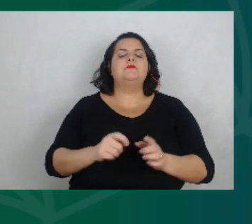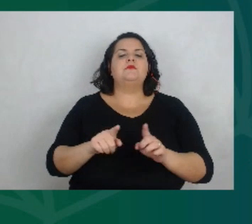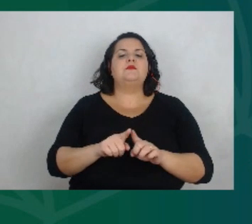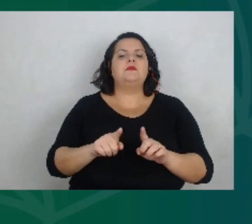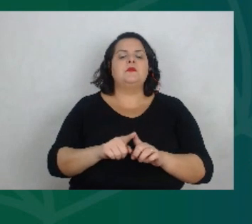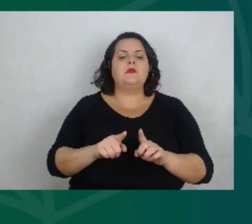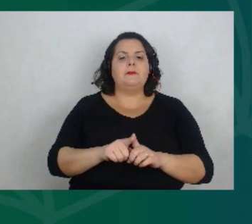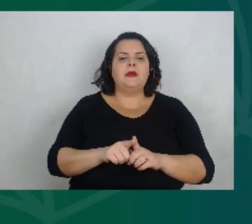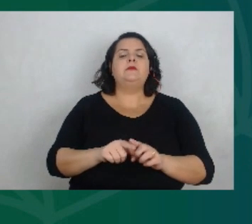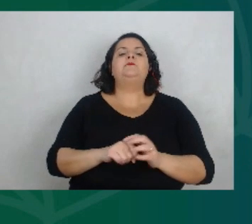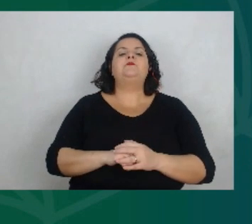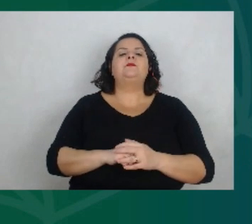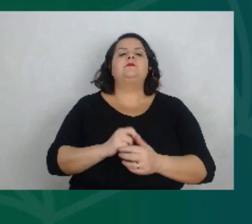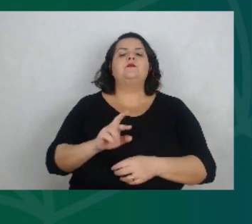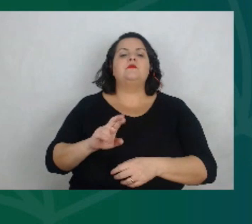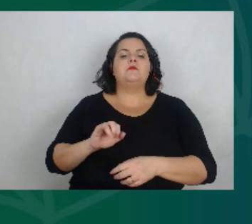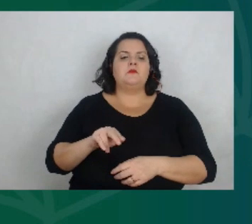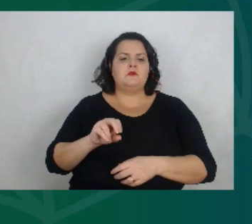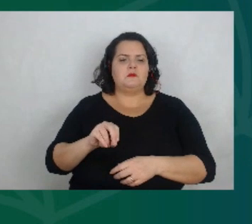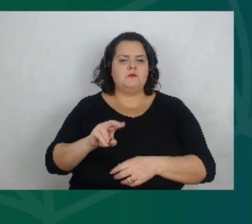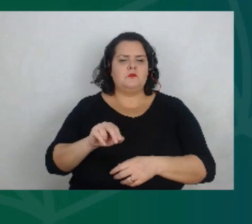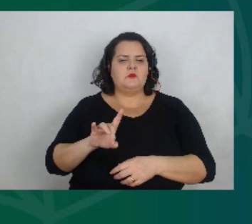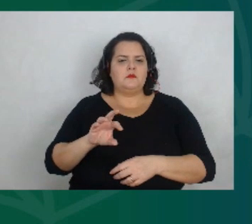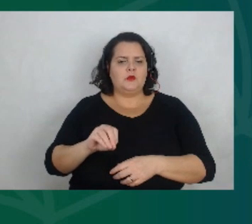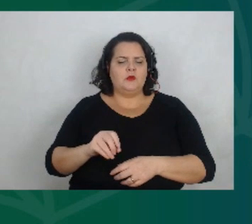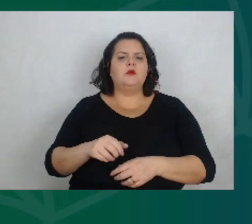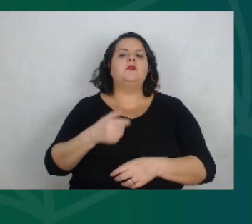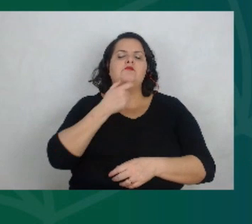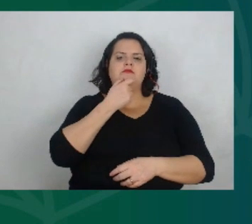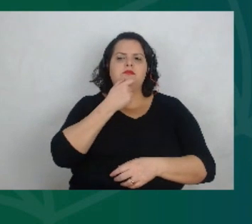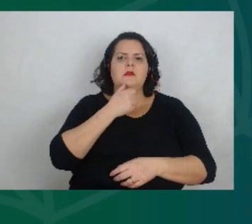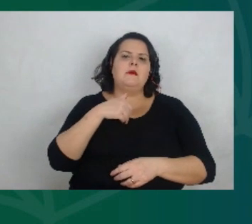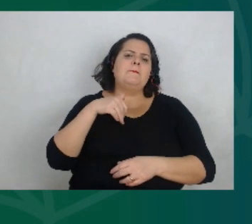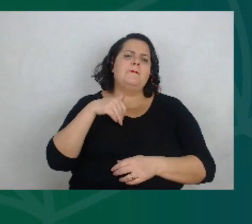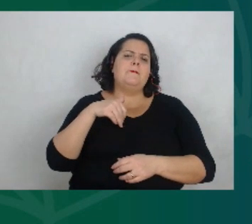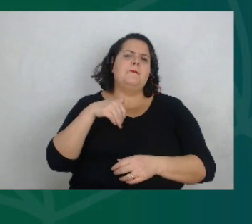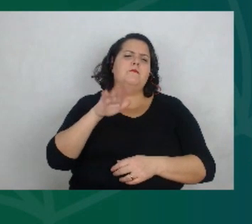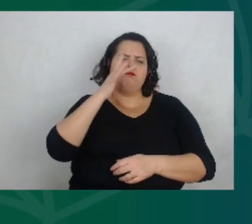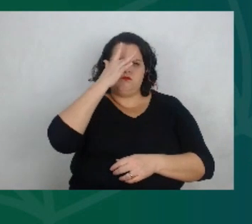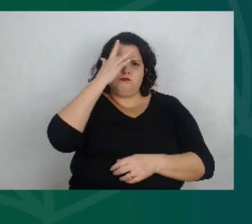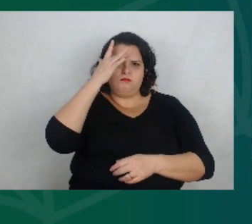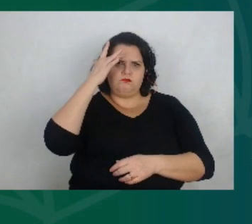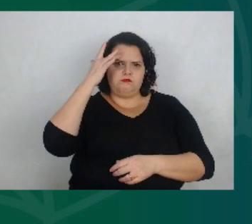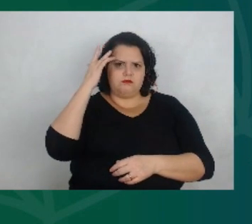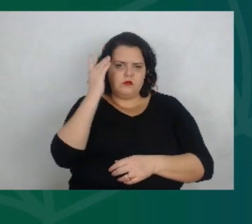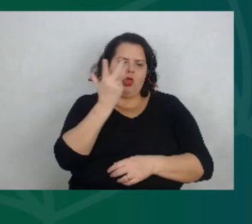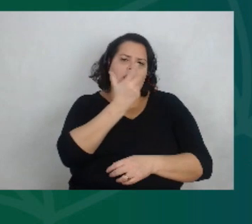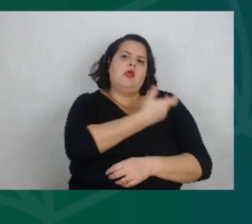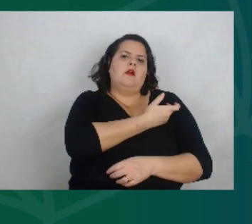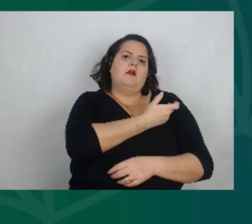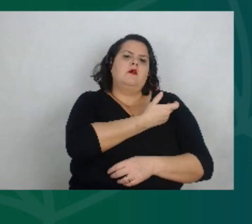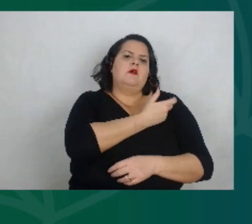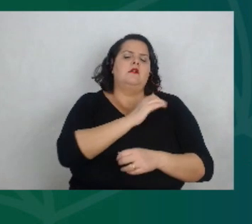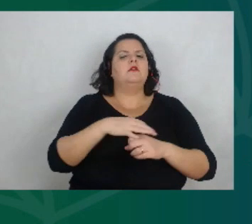com mais de 6.000 pessoas vacinadas com a nova vacina para coronavírus de Oxford,